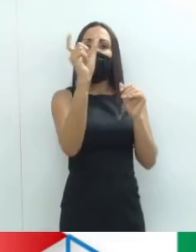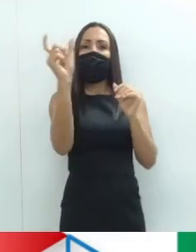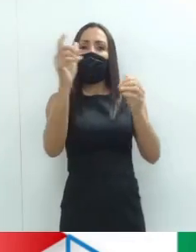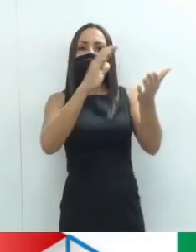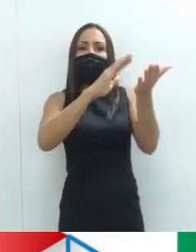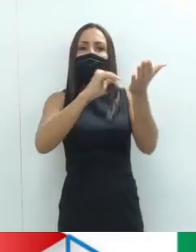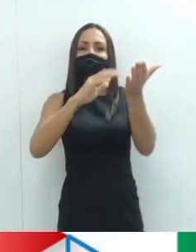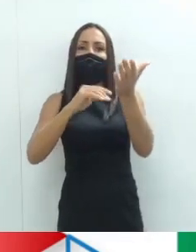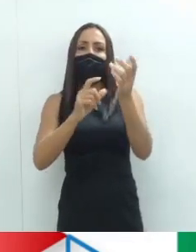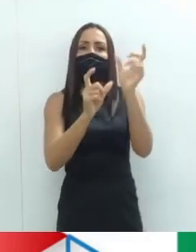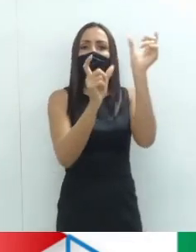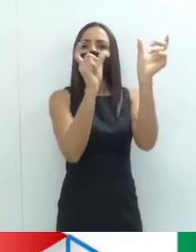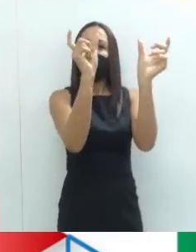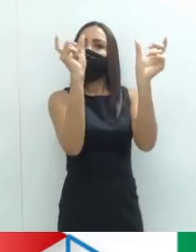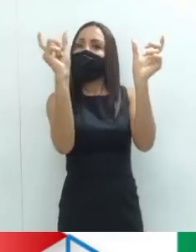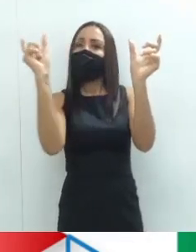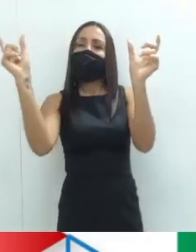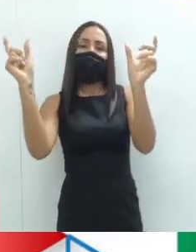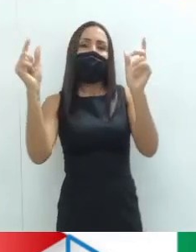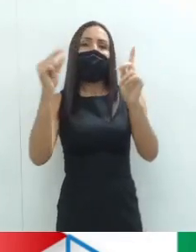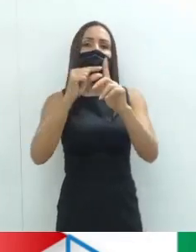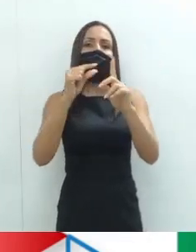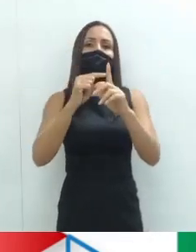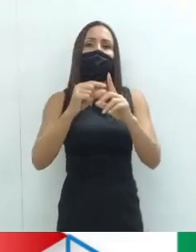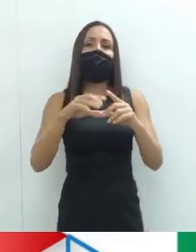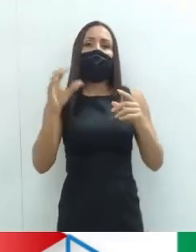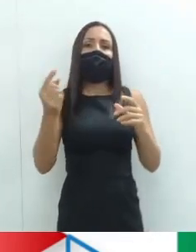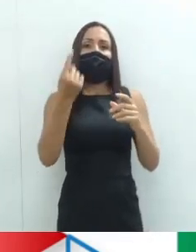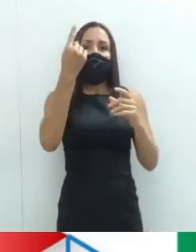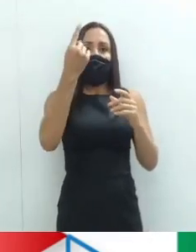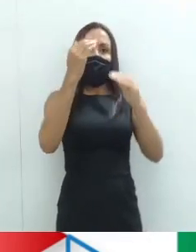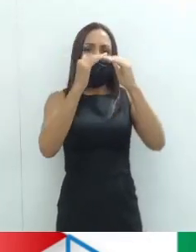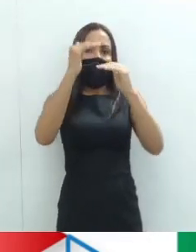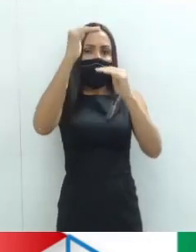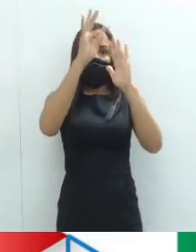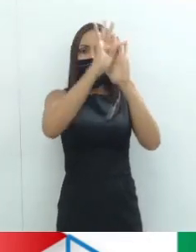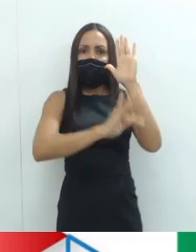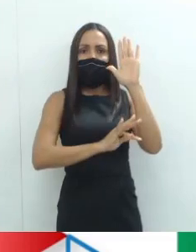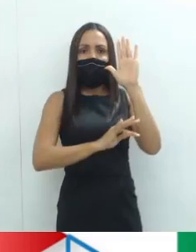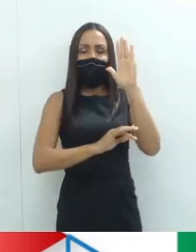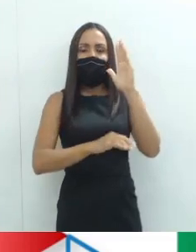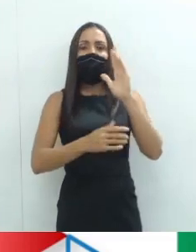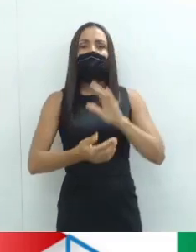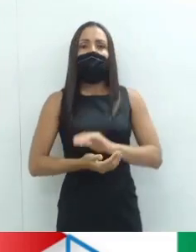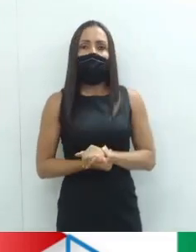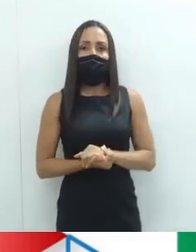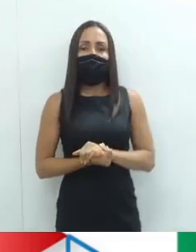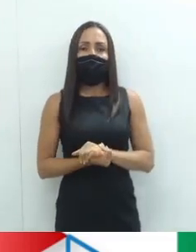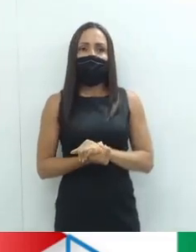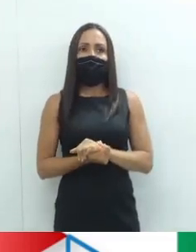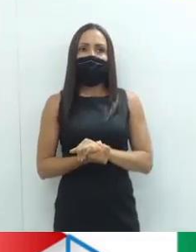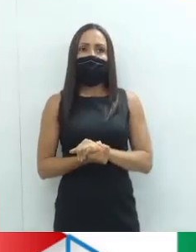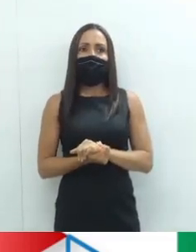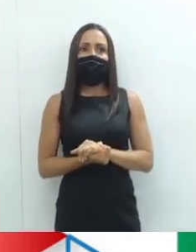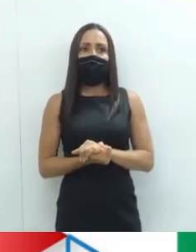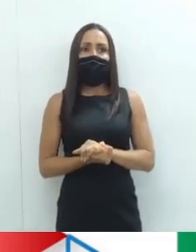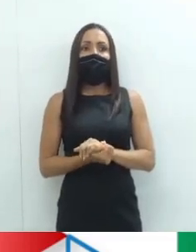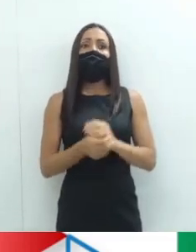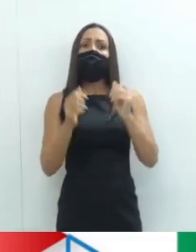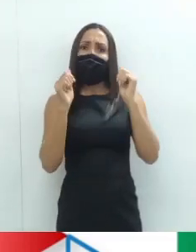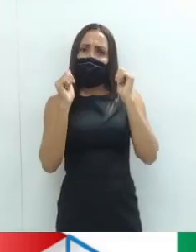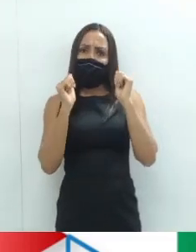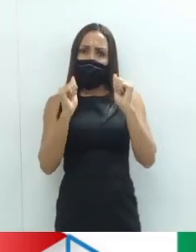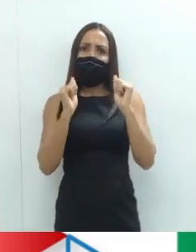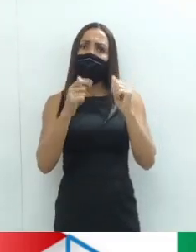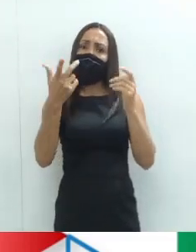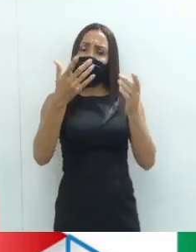de destacar as palavras-chave em apenas uma parte do texto, tá? Não vou fazer com o texto por inteiro, mas pode ficar